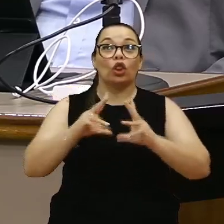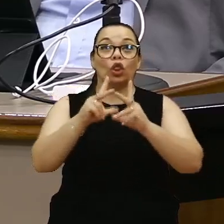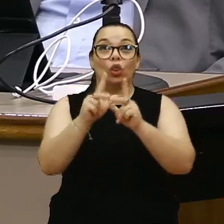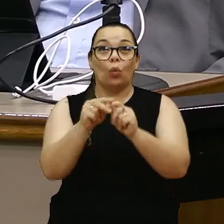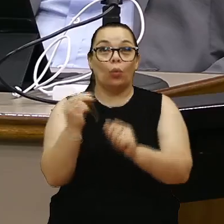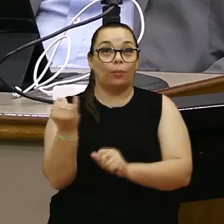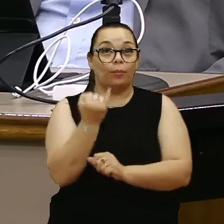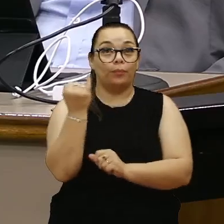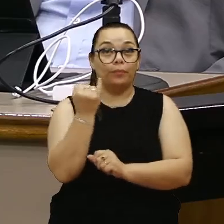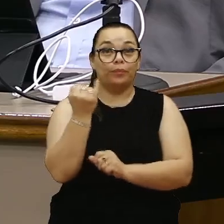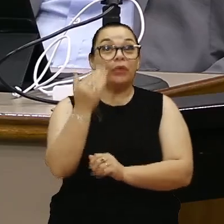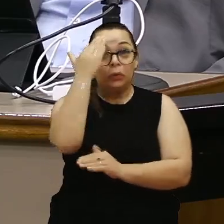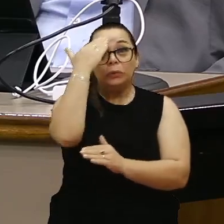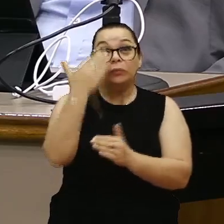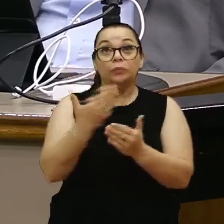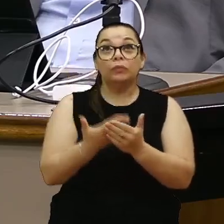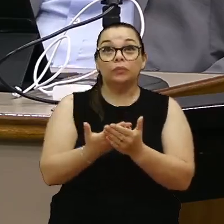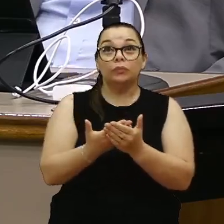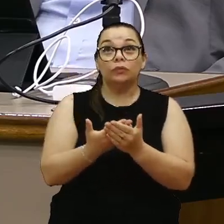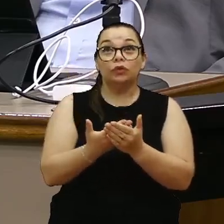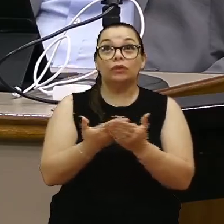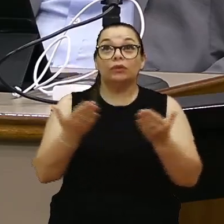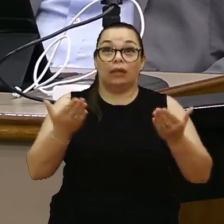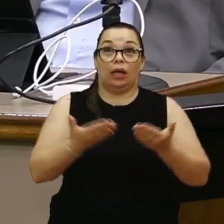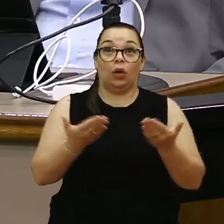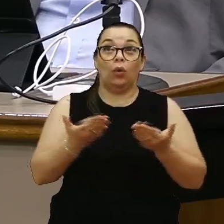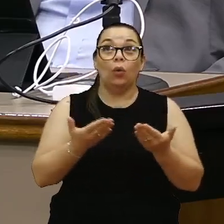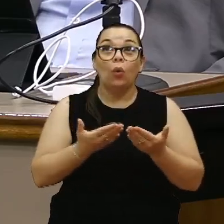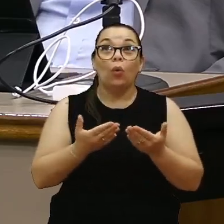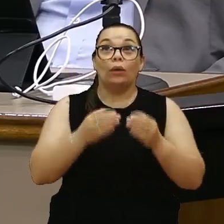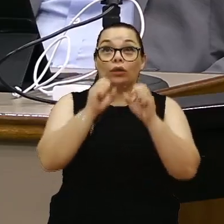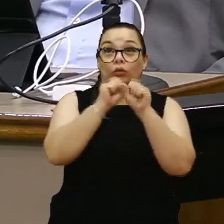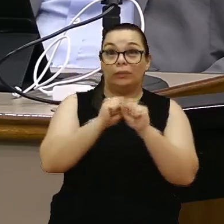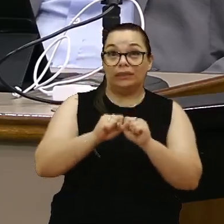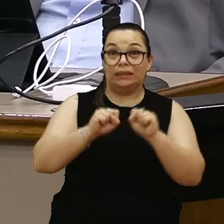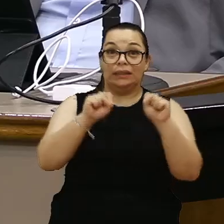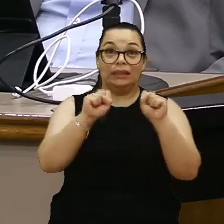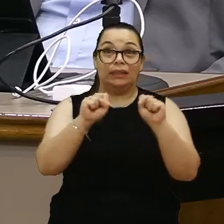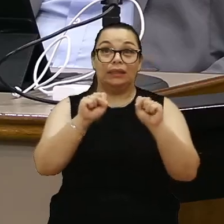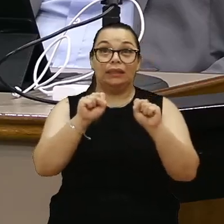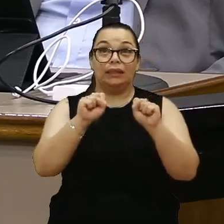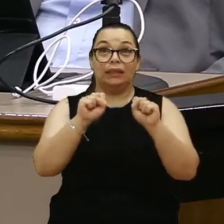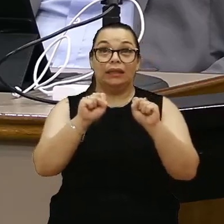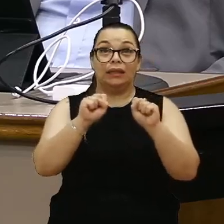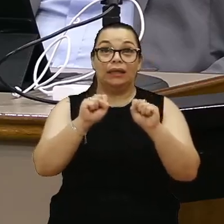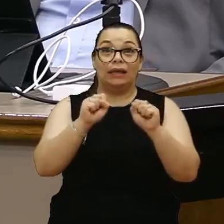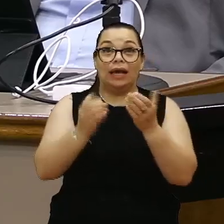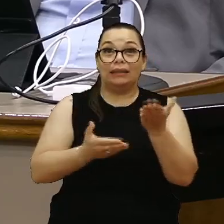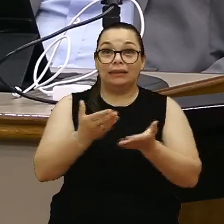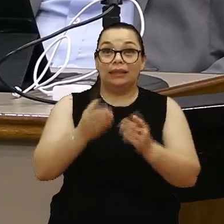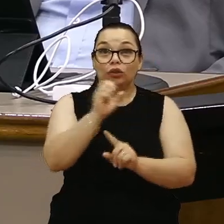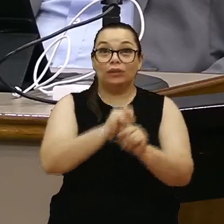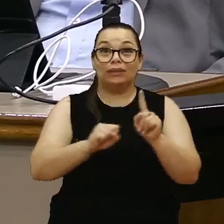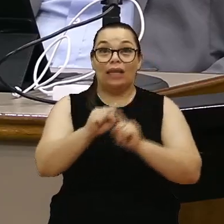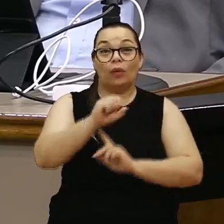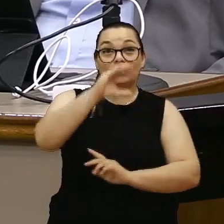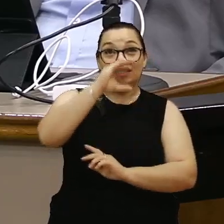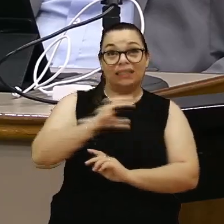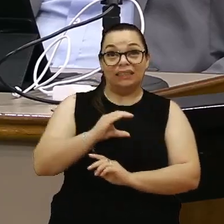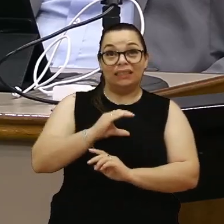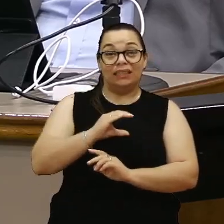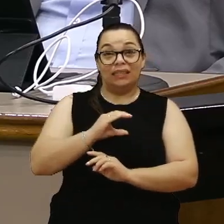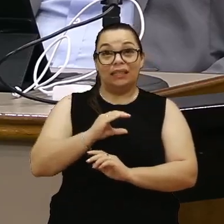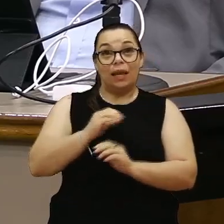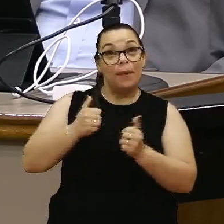importantes. E acredito que elas estando agora numa secretaria, né, de assistência social e cidadania, fica muito